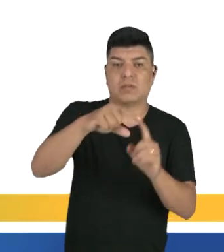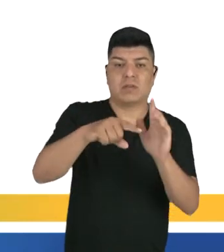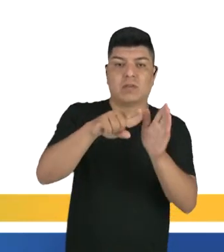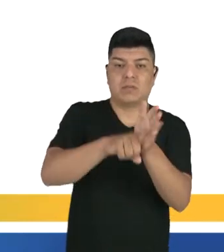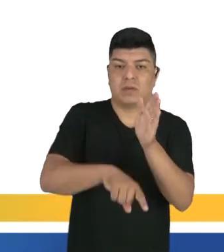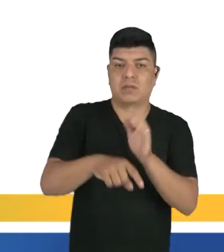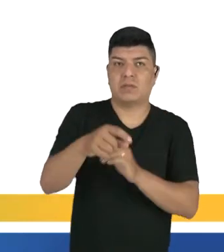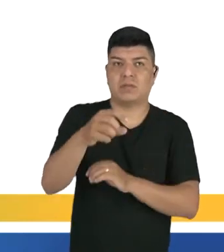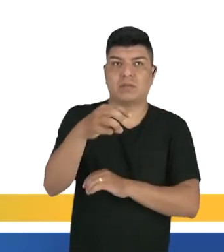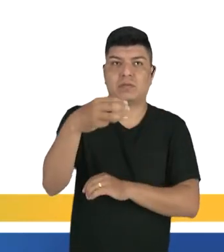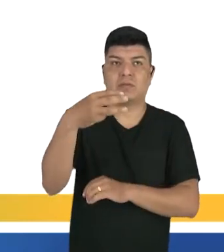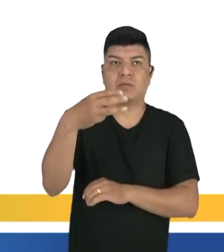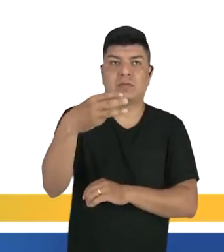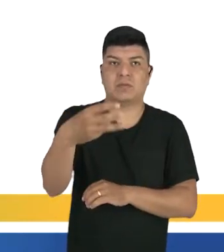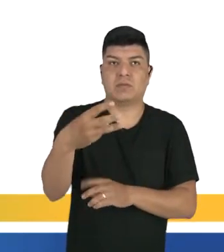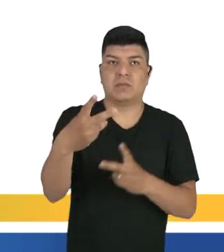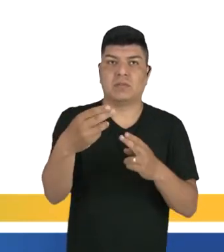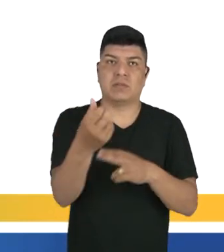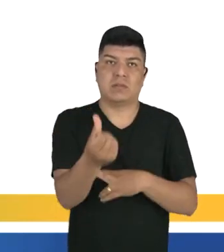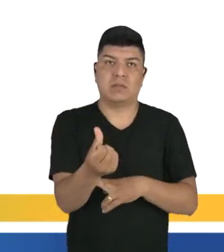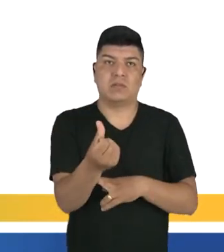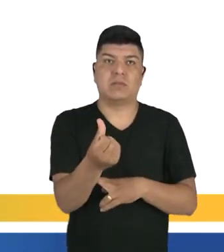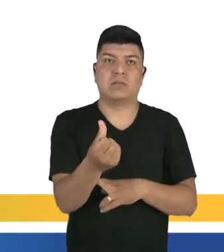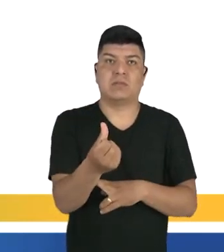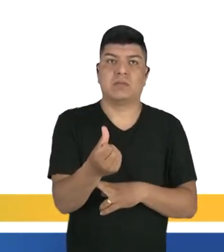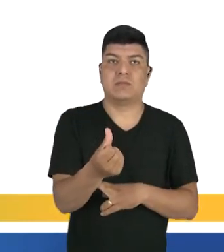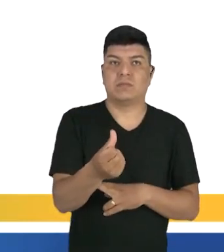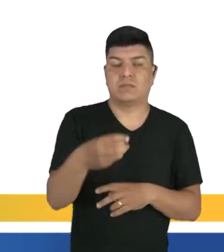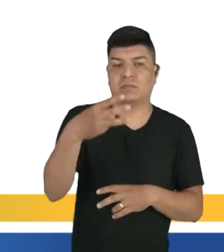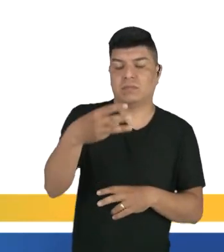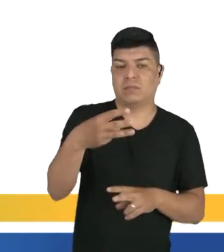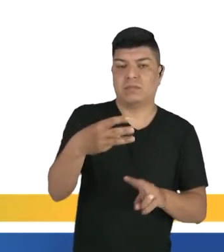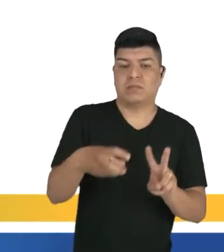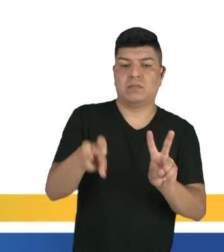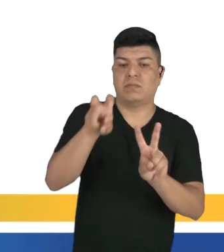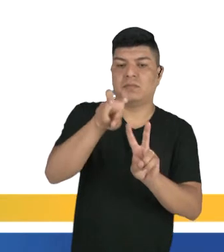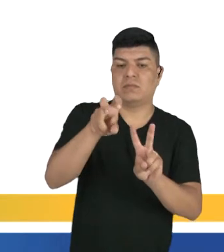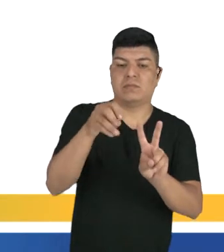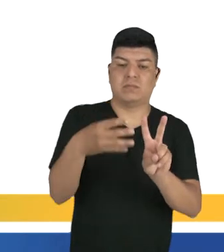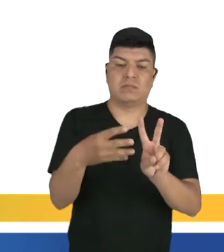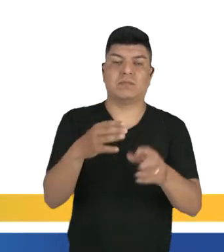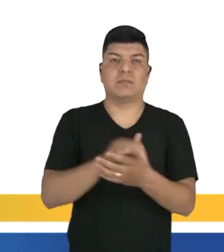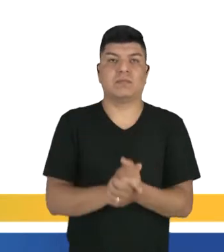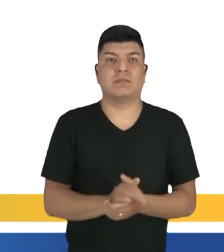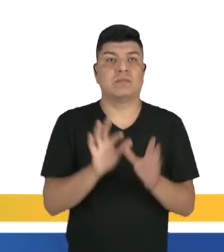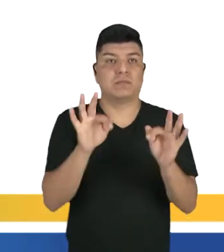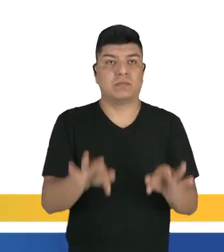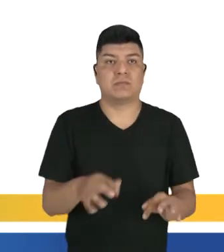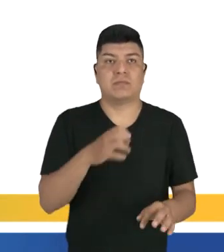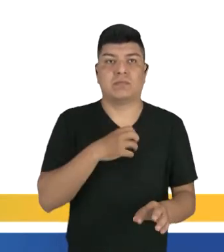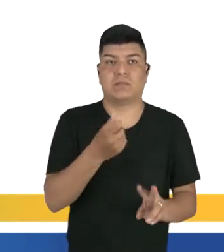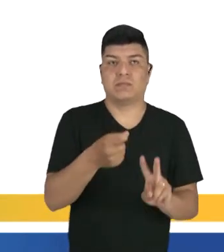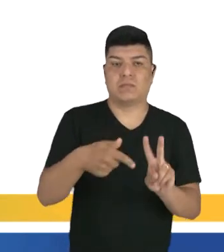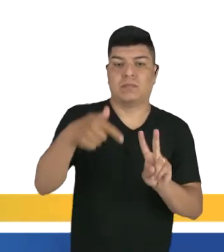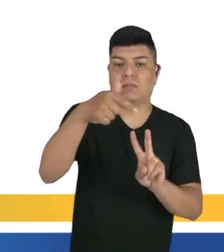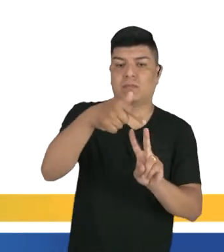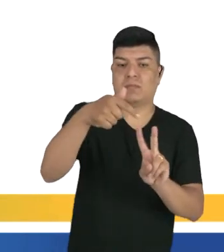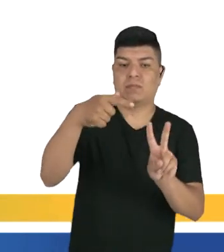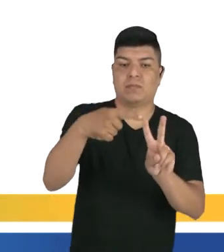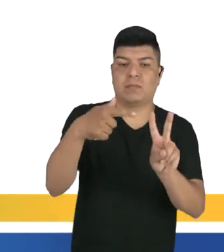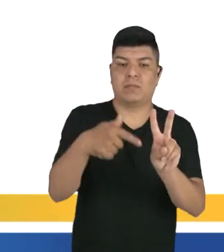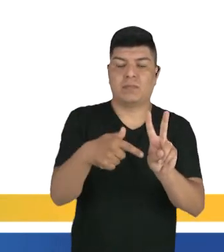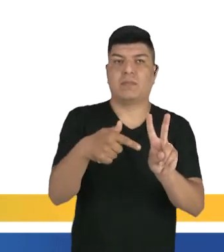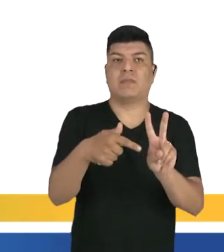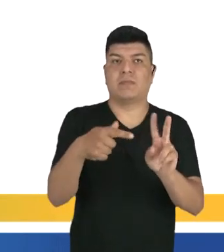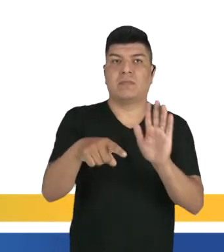menos 6 dá 3, né, então essa diferença daria 3 raiz quinta de 4. No último caso, nós temos 6 raiz sétima